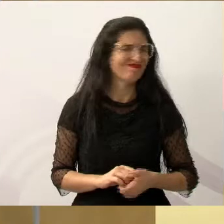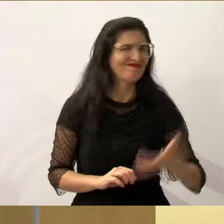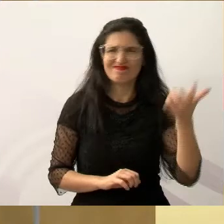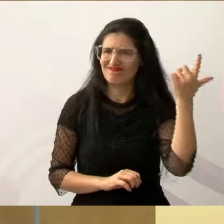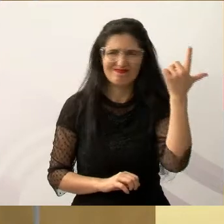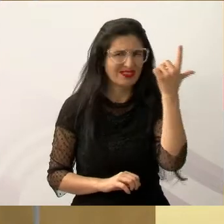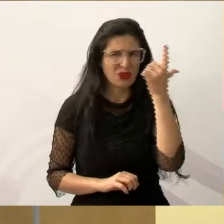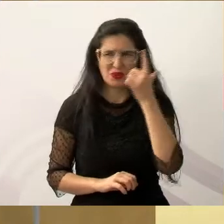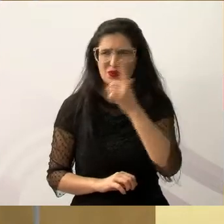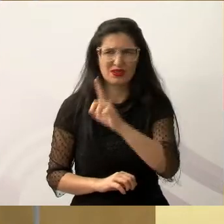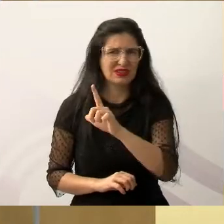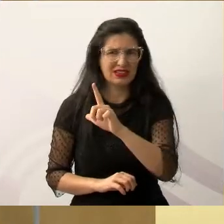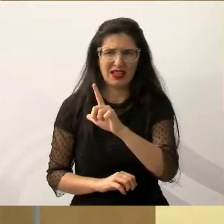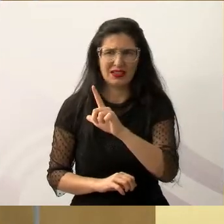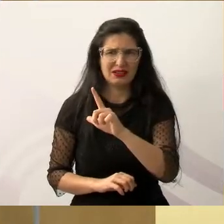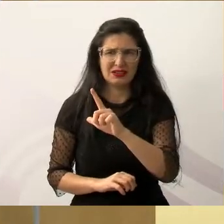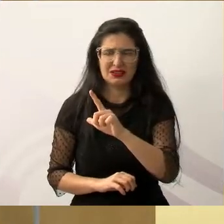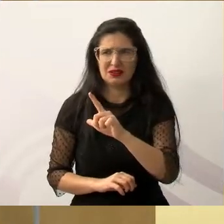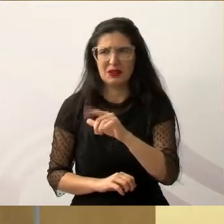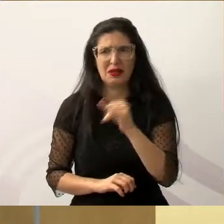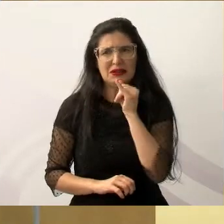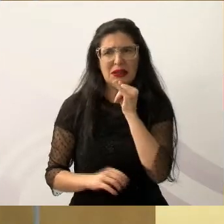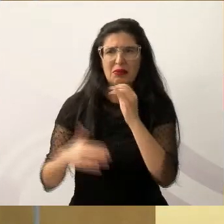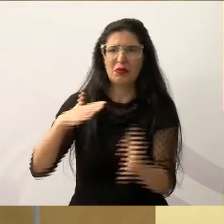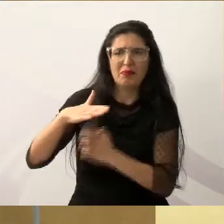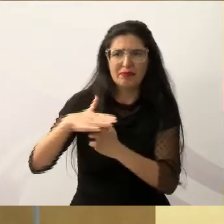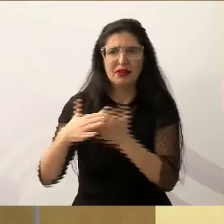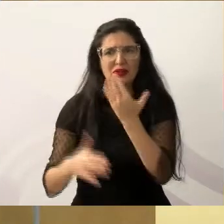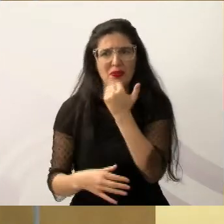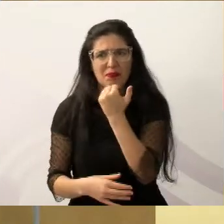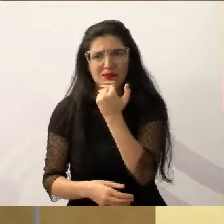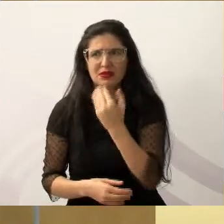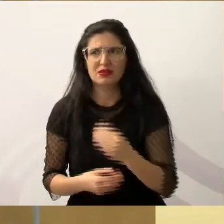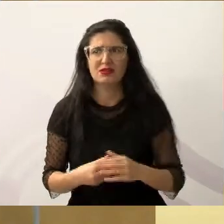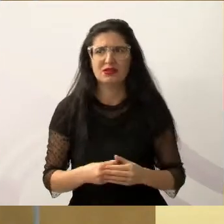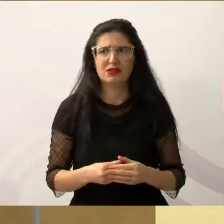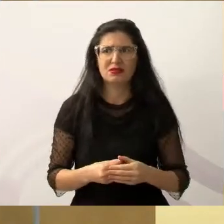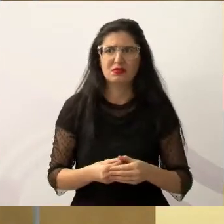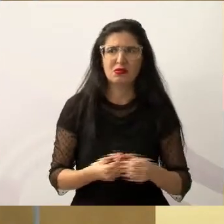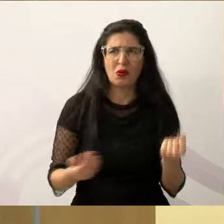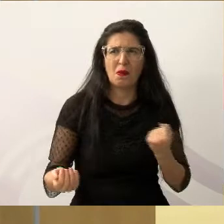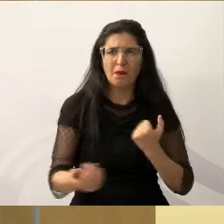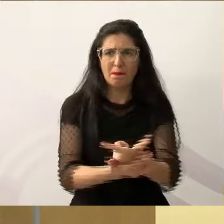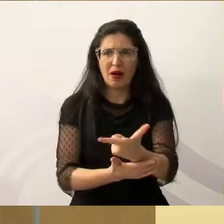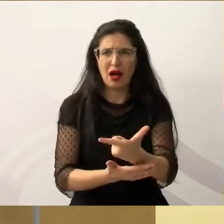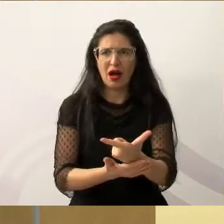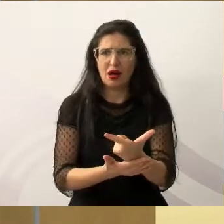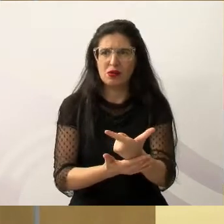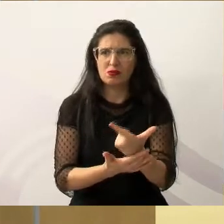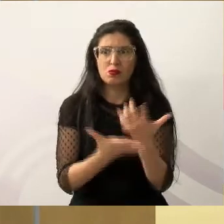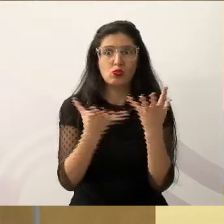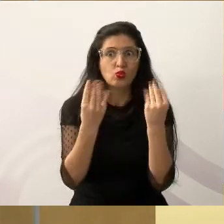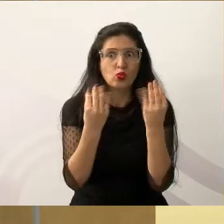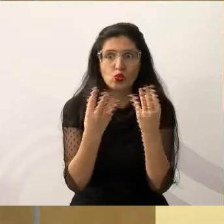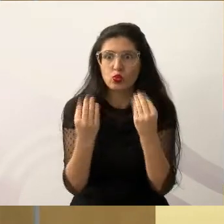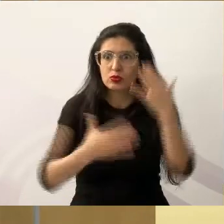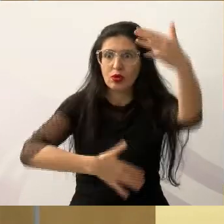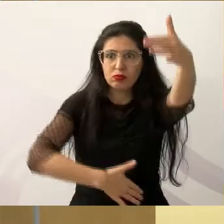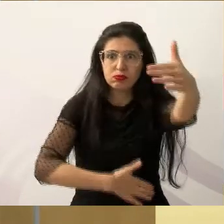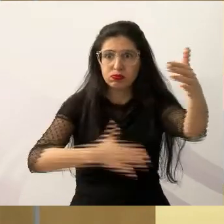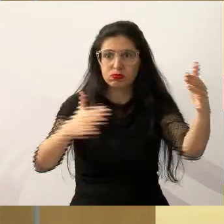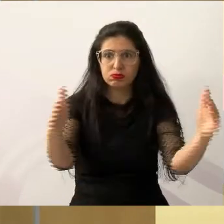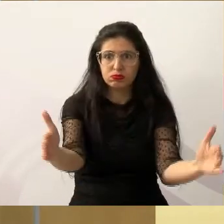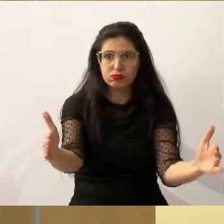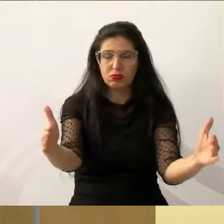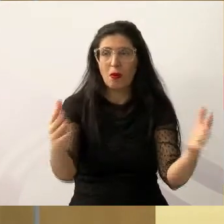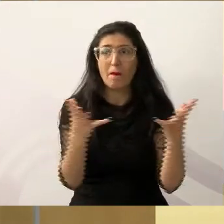algum fornecedor para que a gente consiga comprar todas essas cestas básicas, que é um